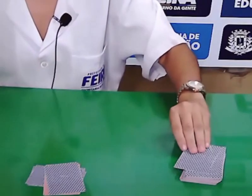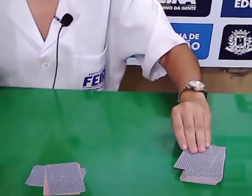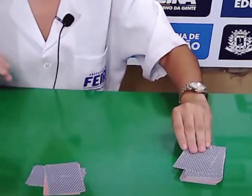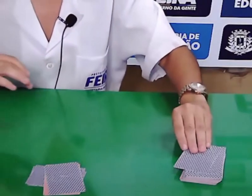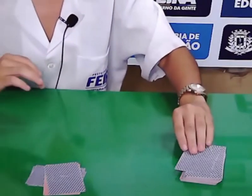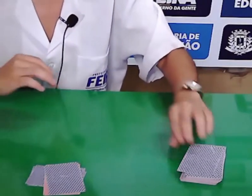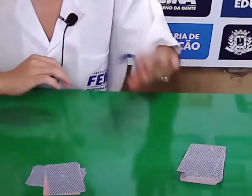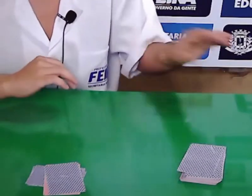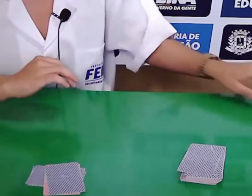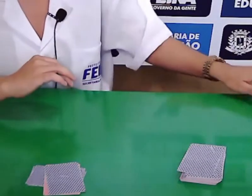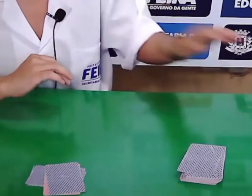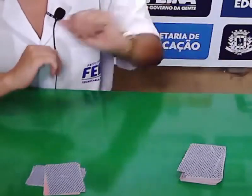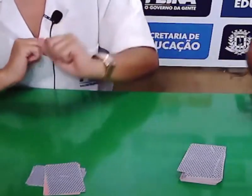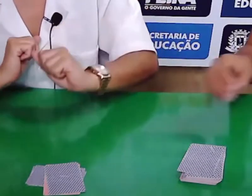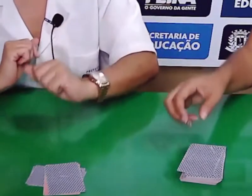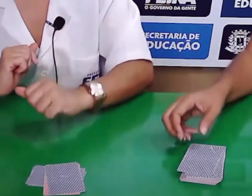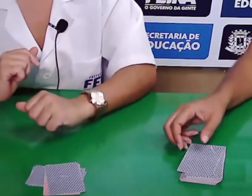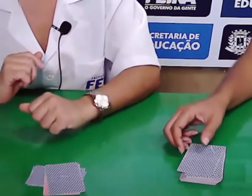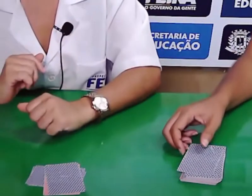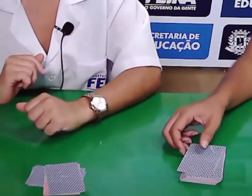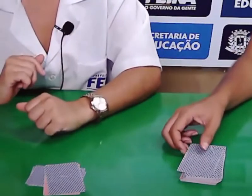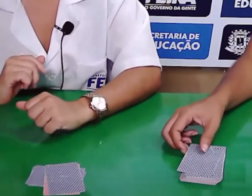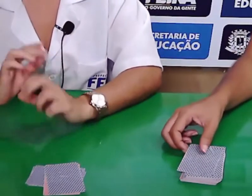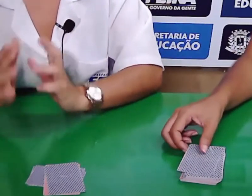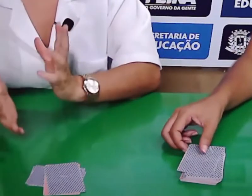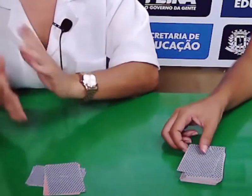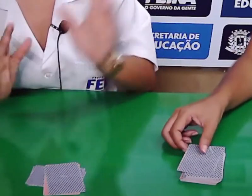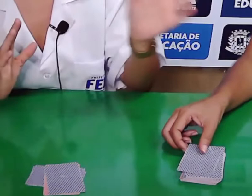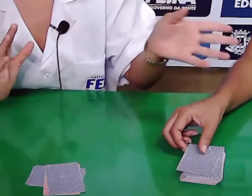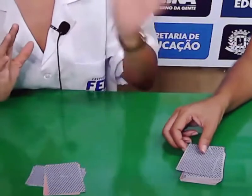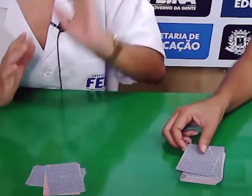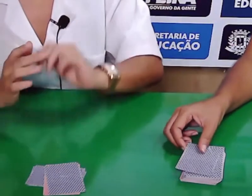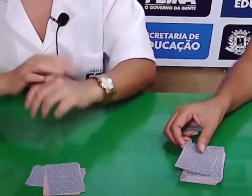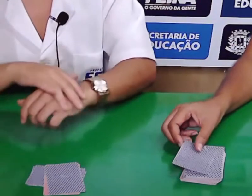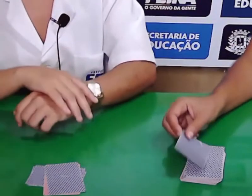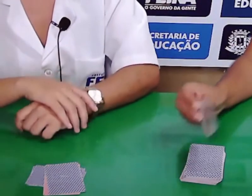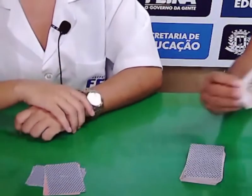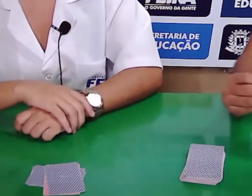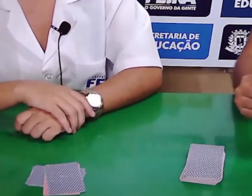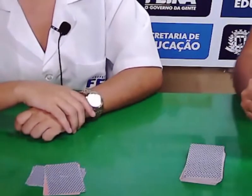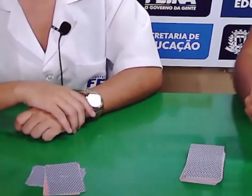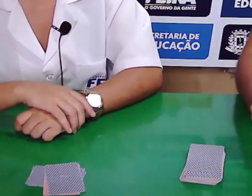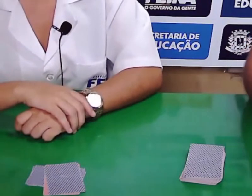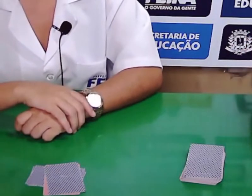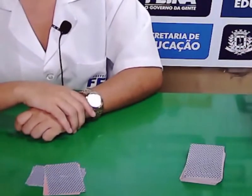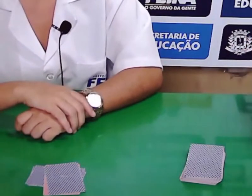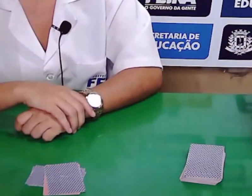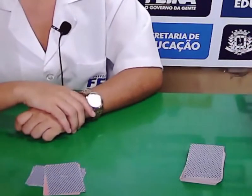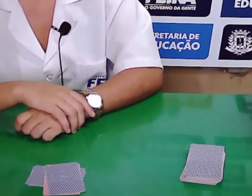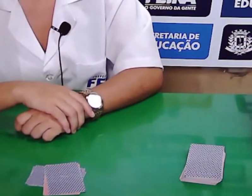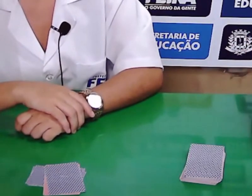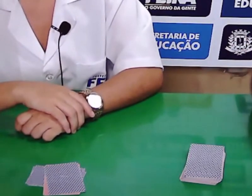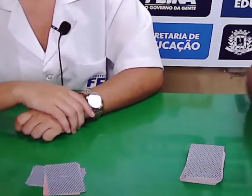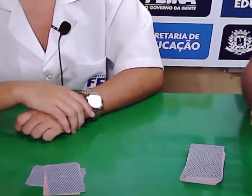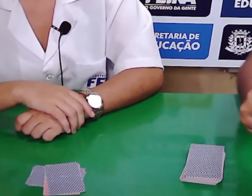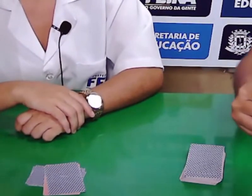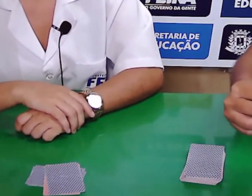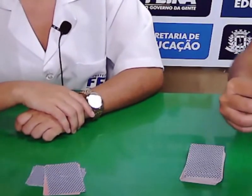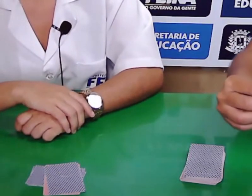Então, vamos lá. Oh, é a sua vez. Já, a pró já ia passar na frente.